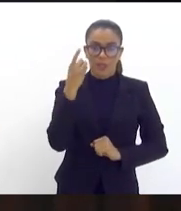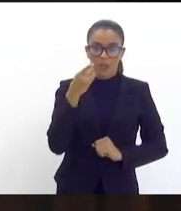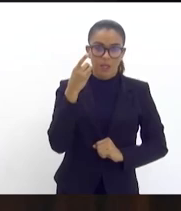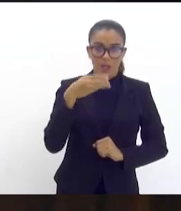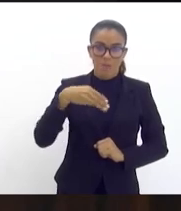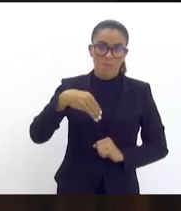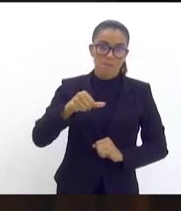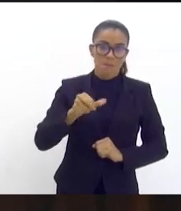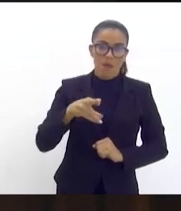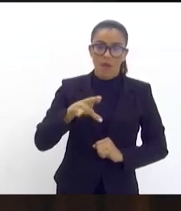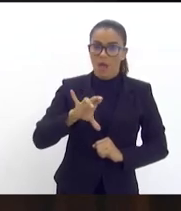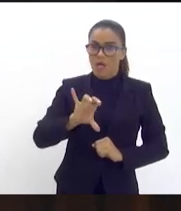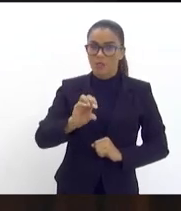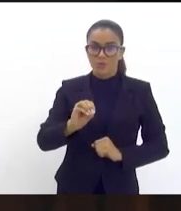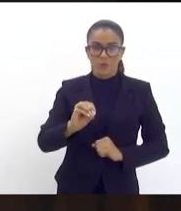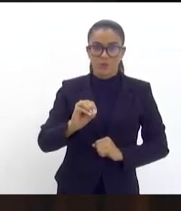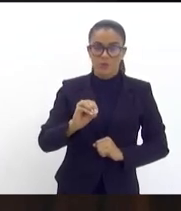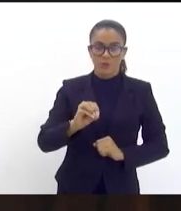Deputado Márcio Gualberto.